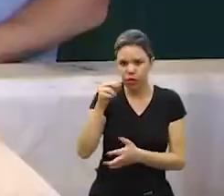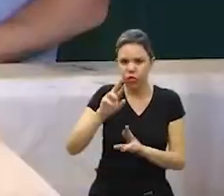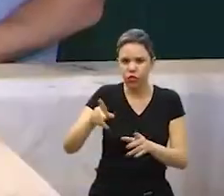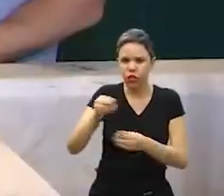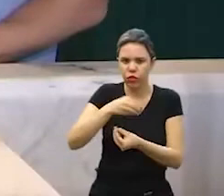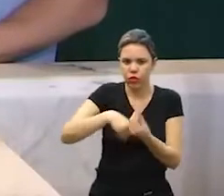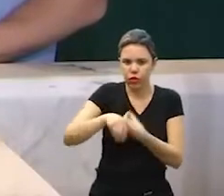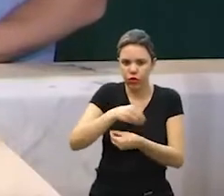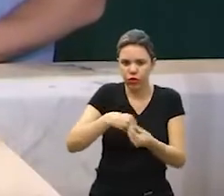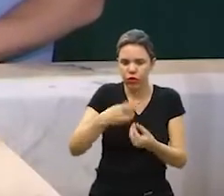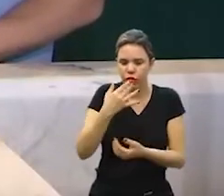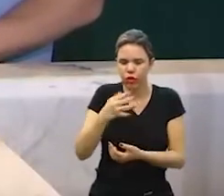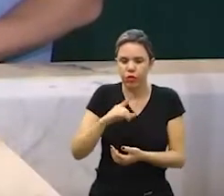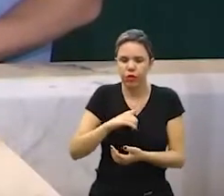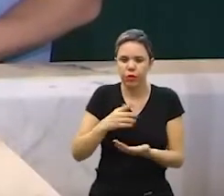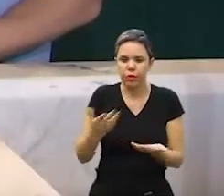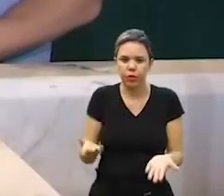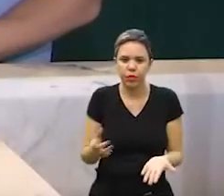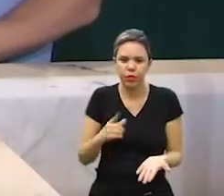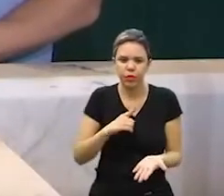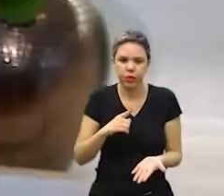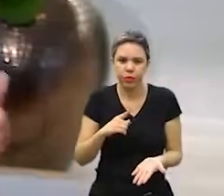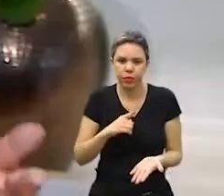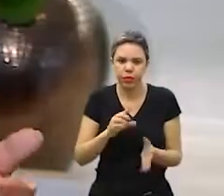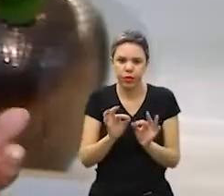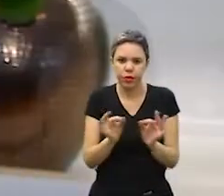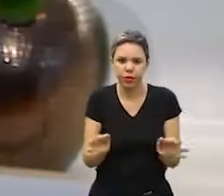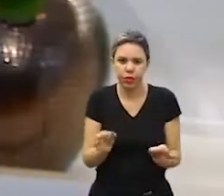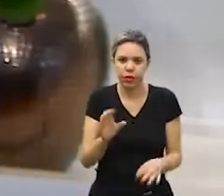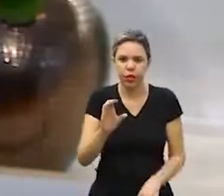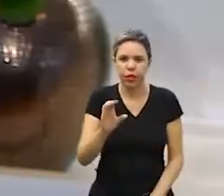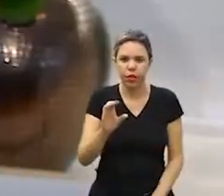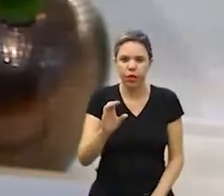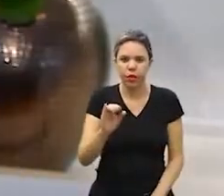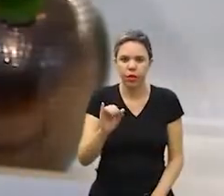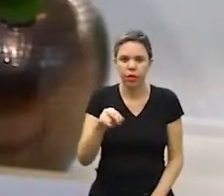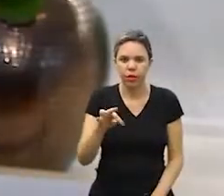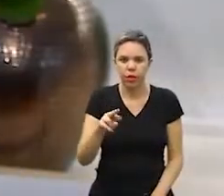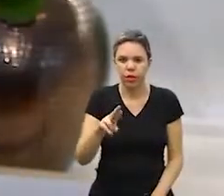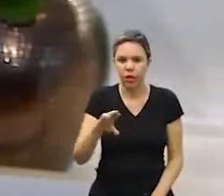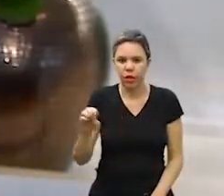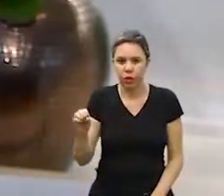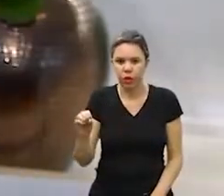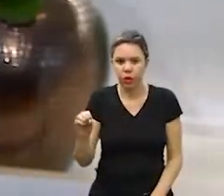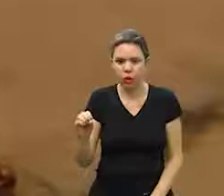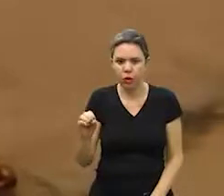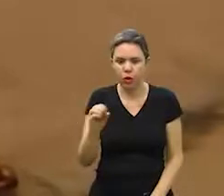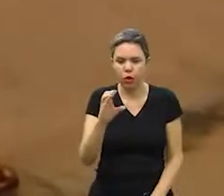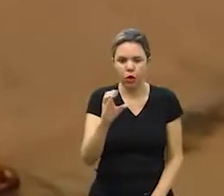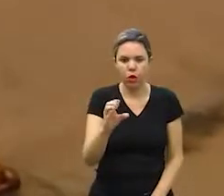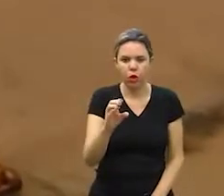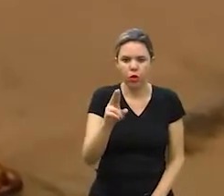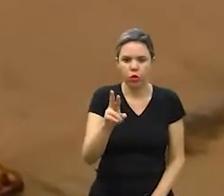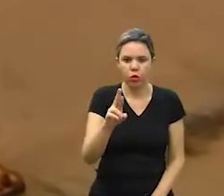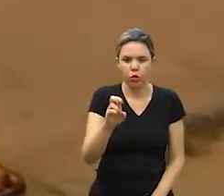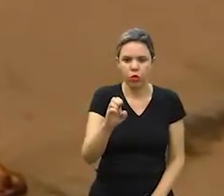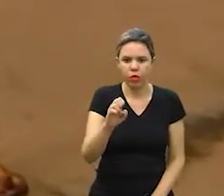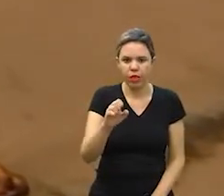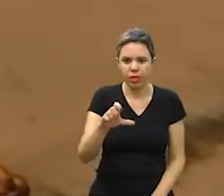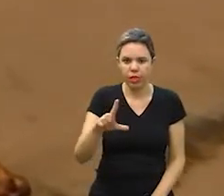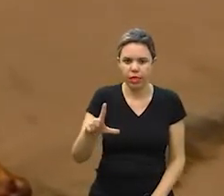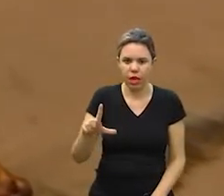tonalidade totalmente diferente. E o Guaraná, ele tem toques cítricos, né? E também o Curaçao, ele vai